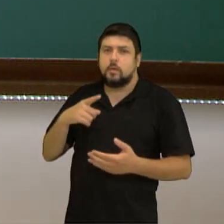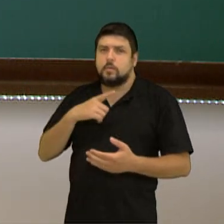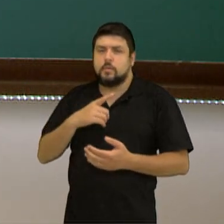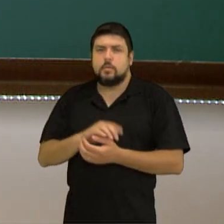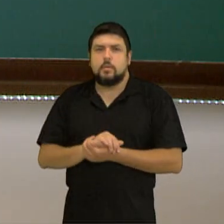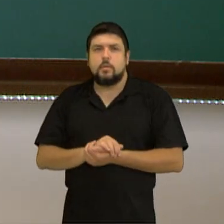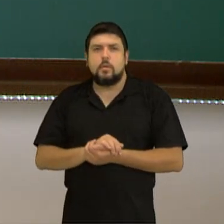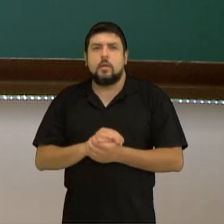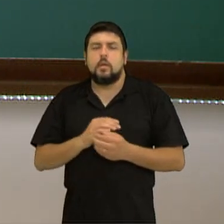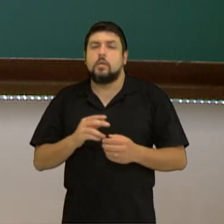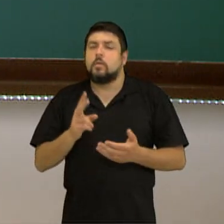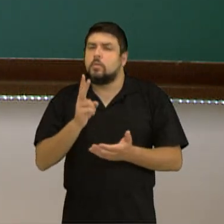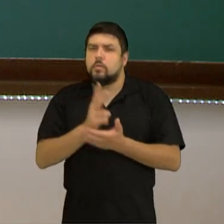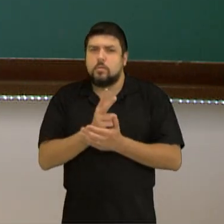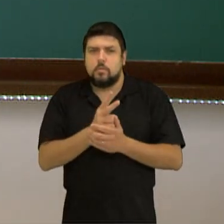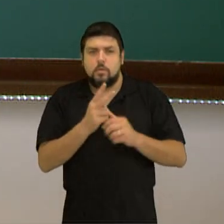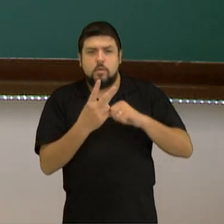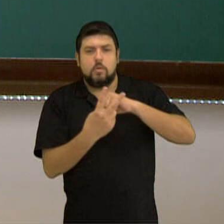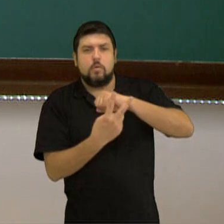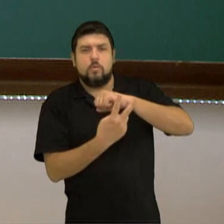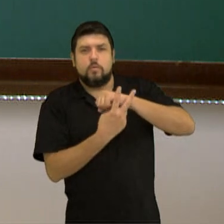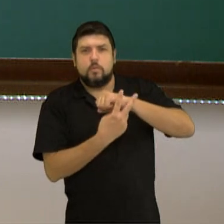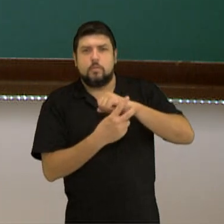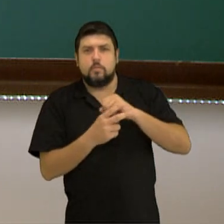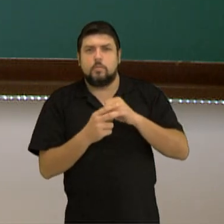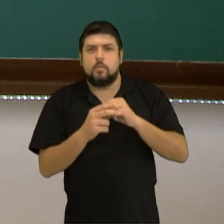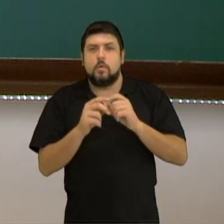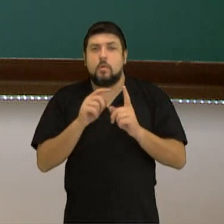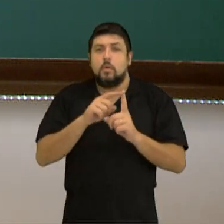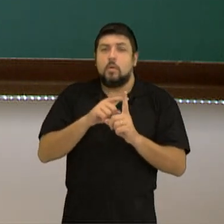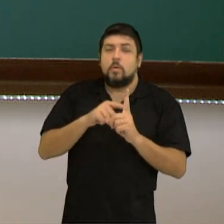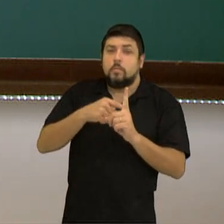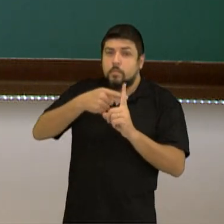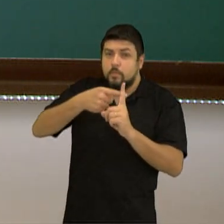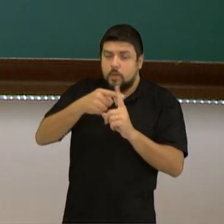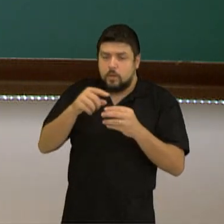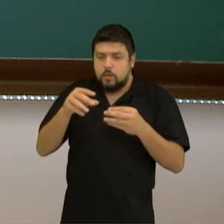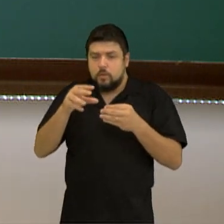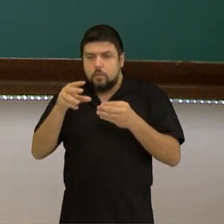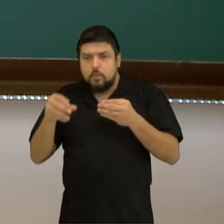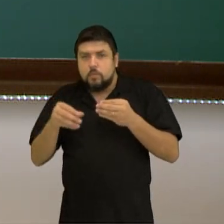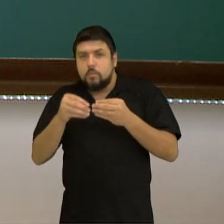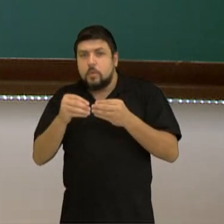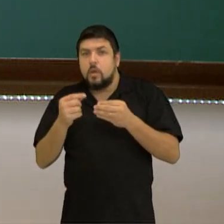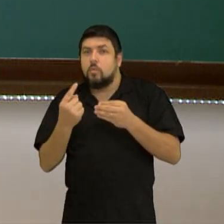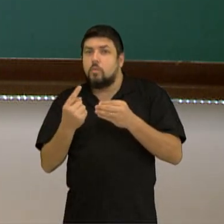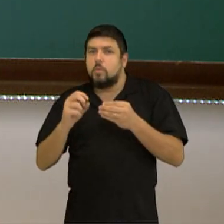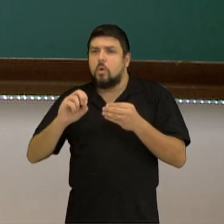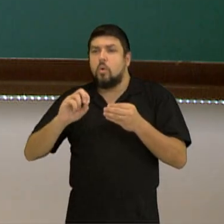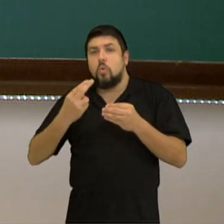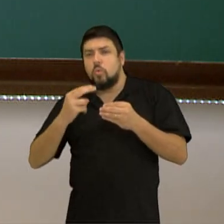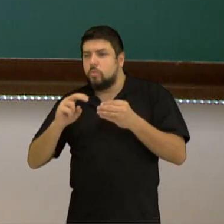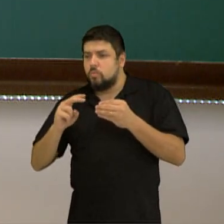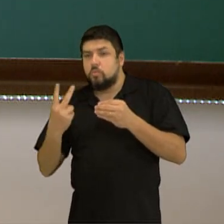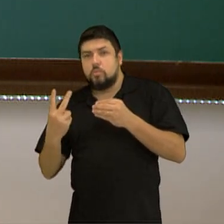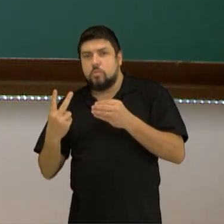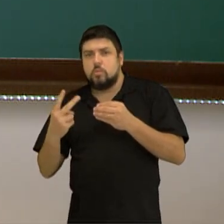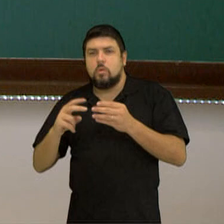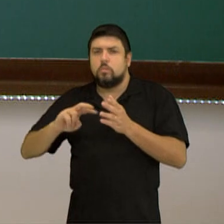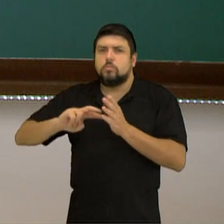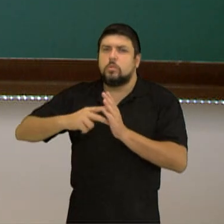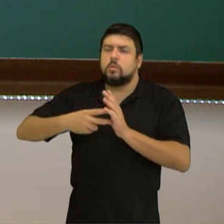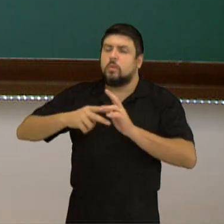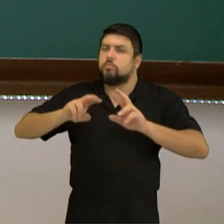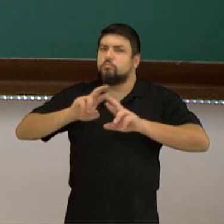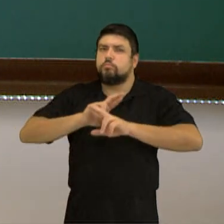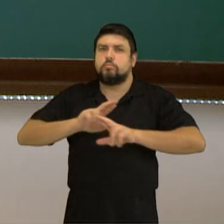Sempre vai ser um verbo, você vai acrescentar uma ou duas partículas e o significado vai mudar completamente. Mais para frente